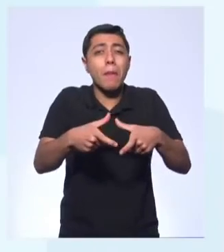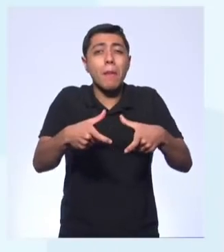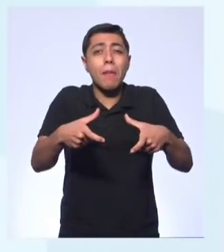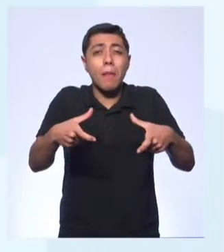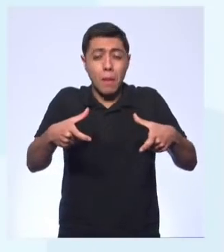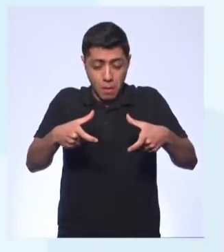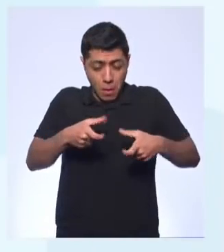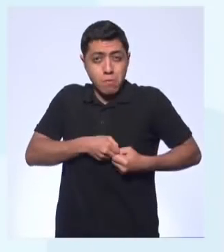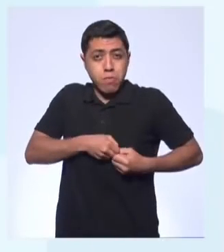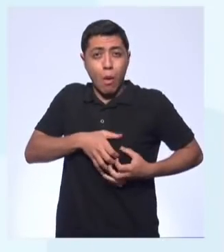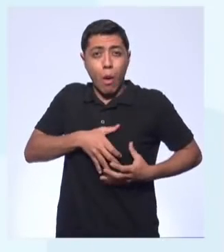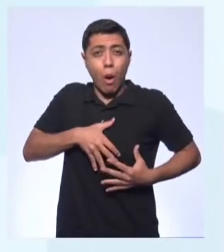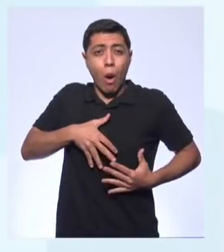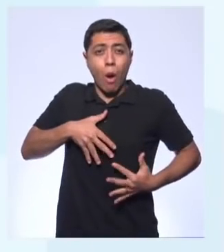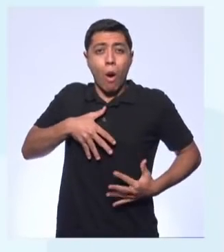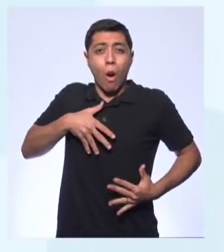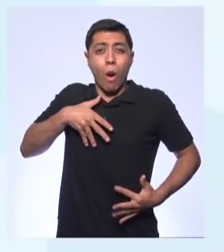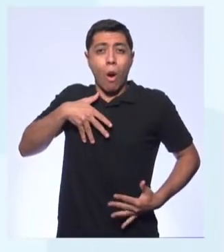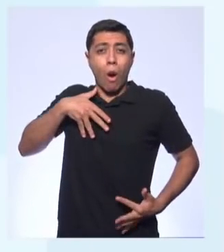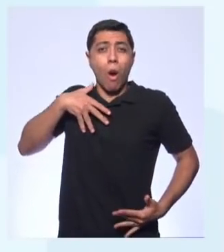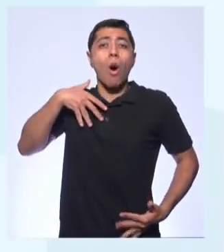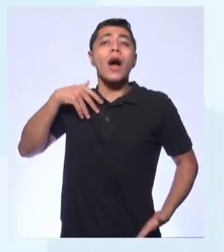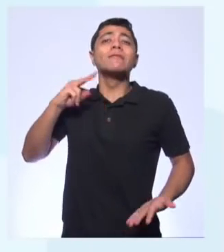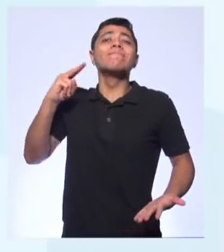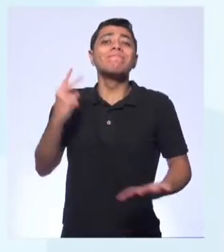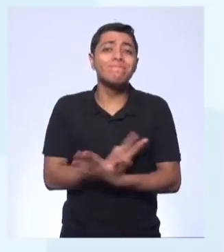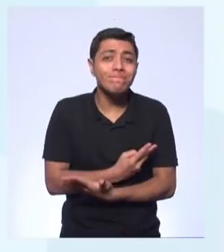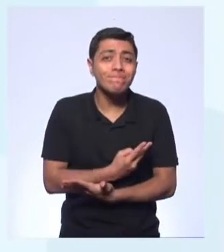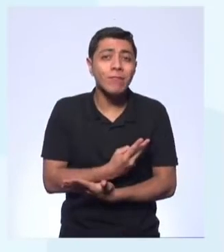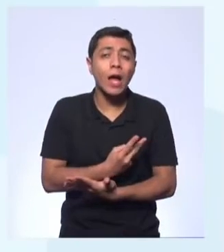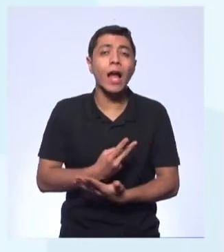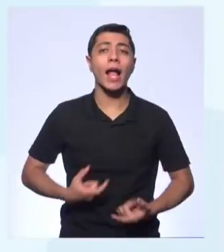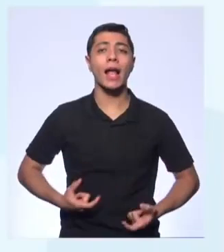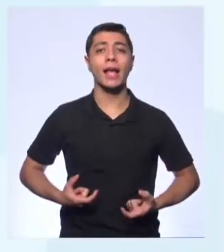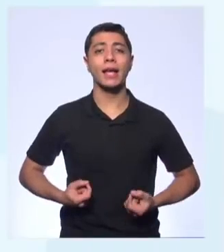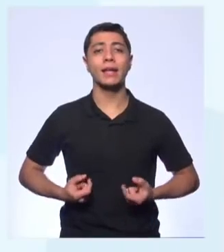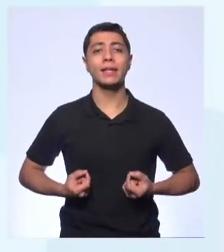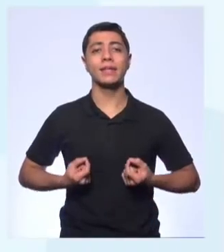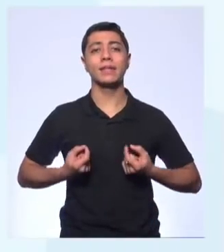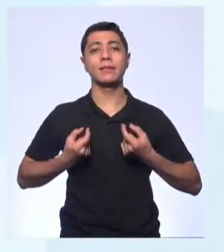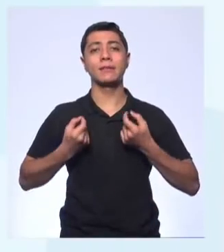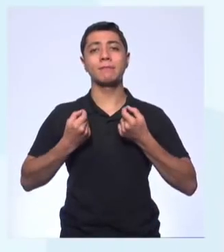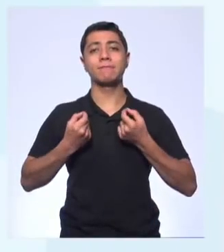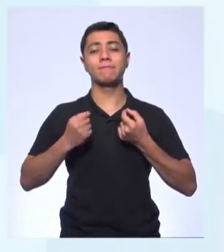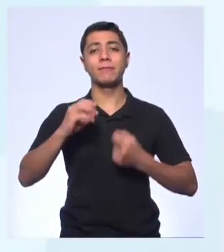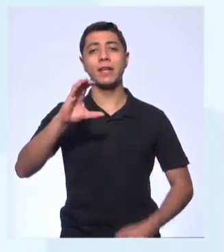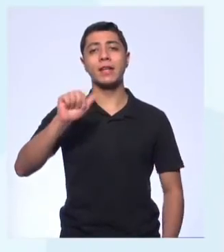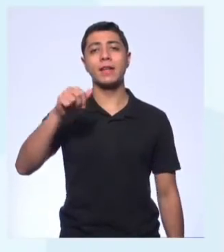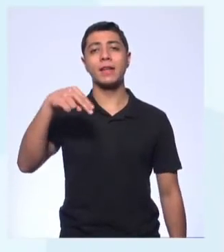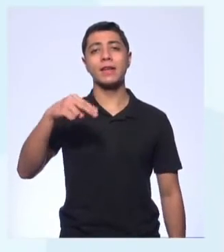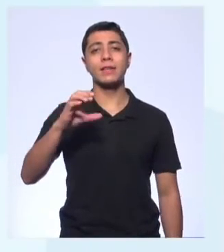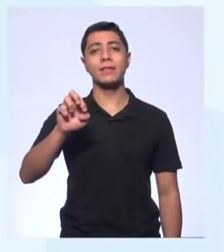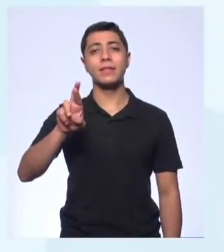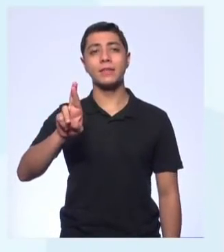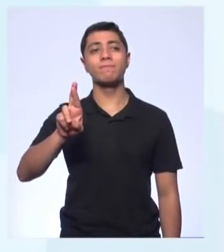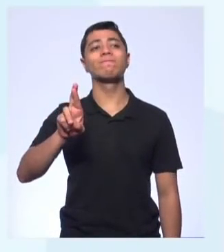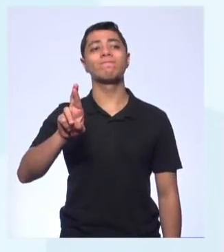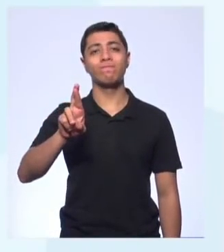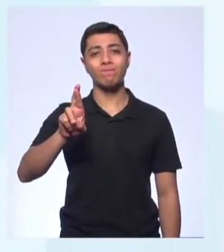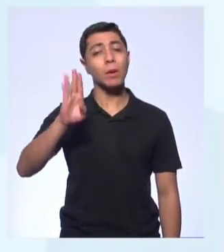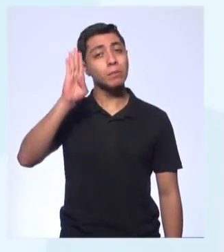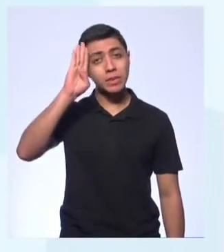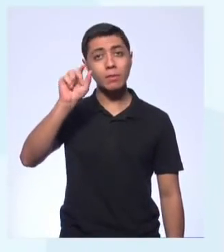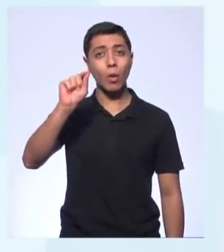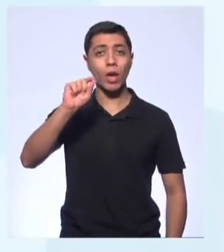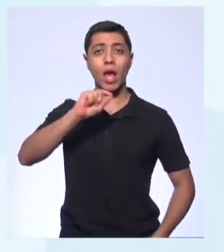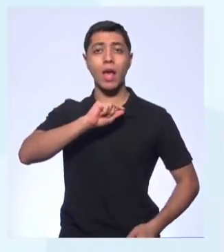câncer. As principais doenças, os principais cânceres que a gente tem aí atingindo a população: câncer